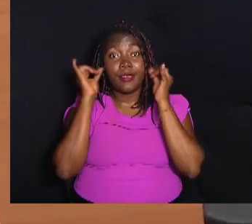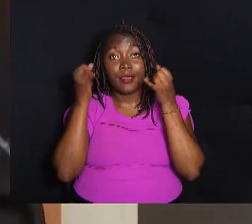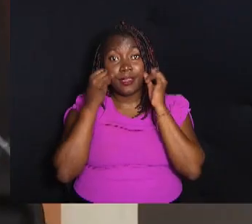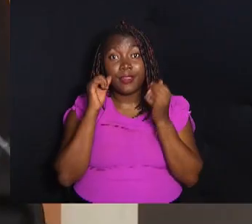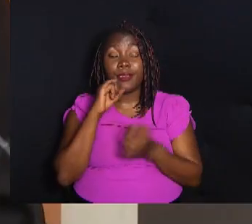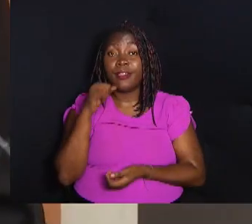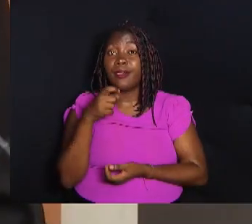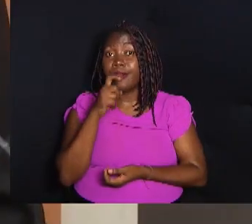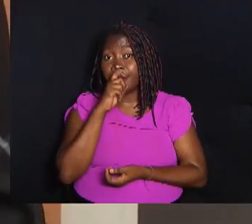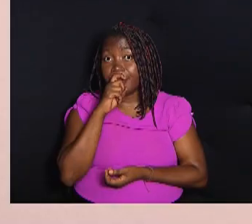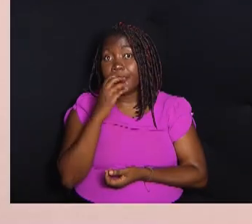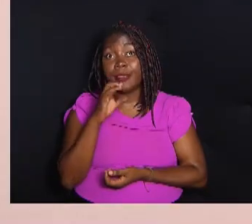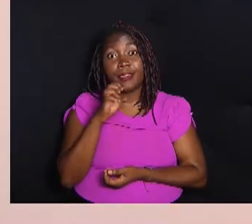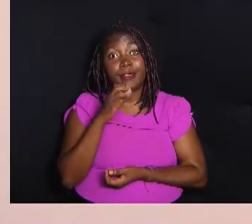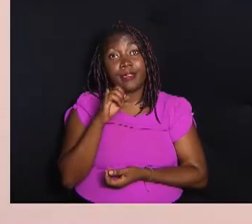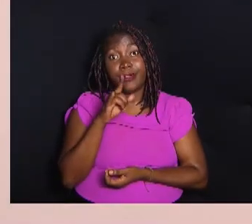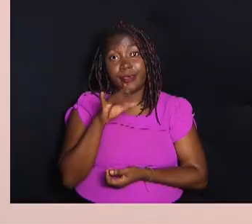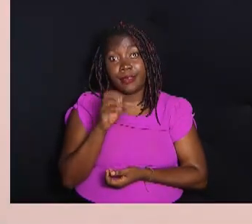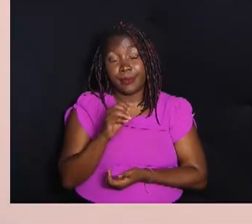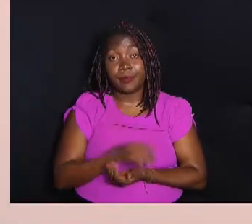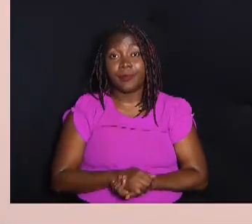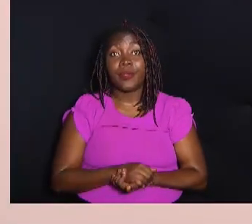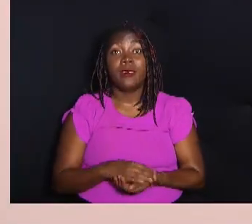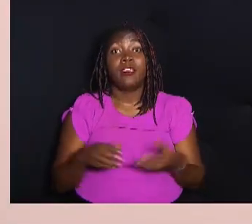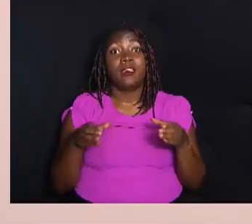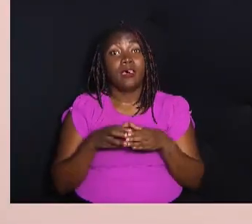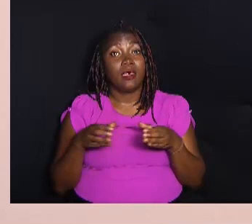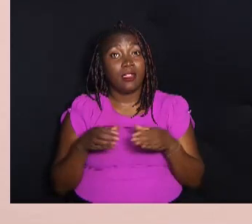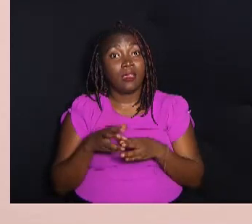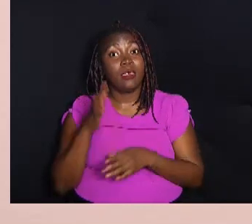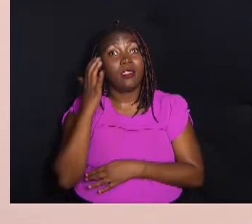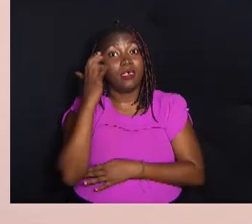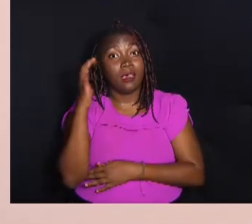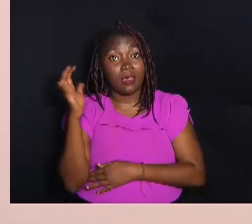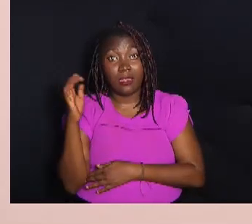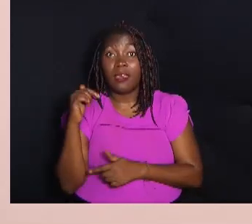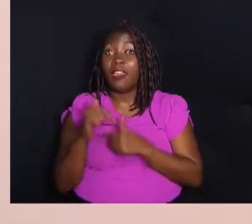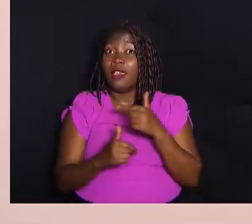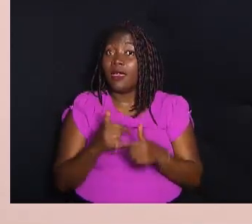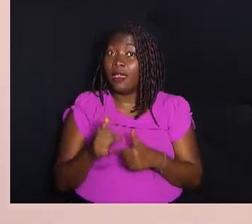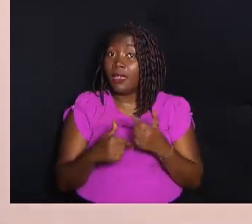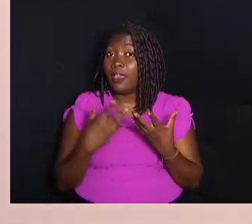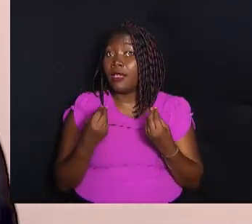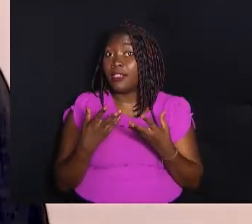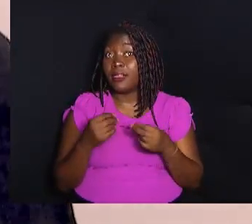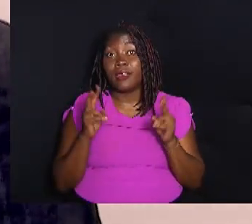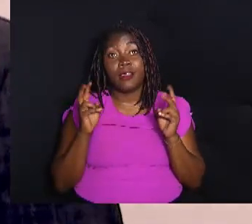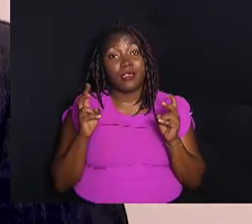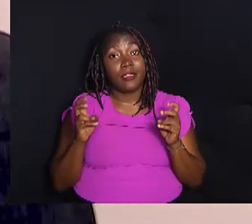Schneider e Cecílio Santos a comissão de de de Meio Ambiente Ela trabalhou bastante Nessas questões de